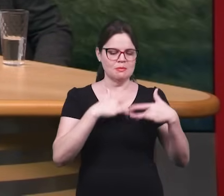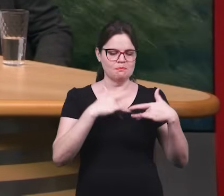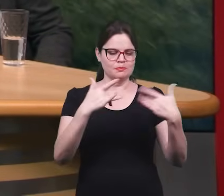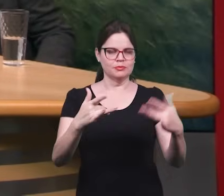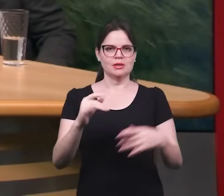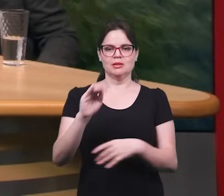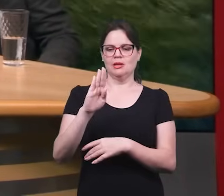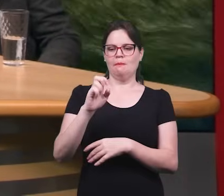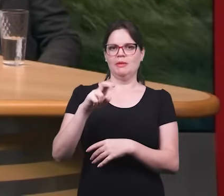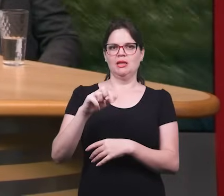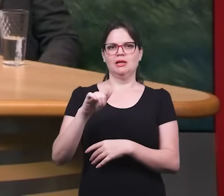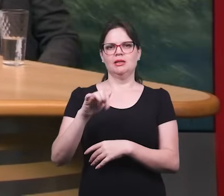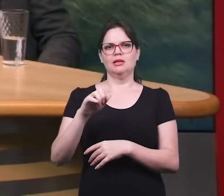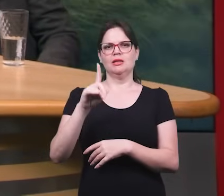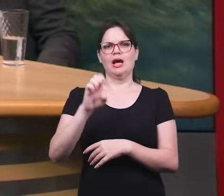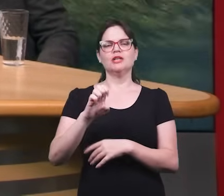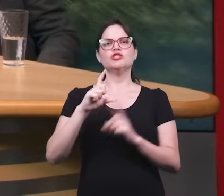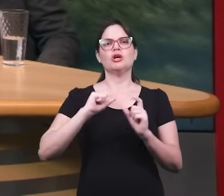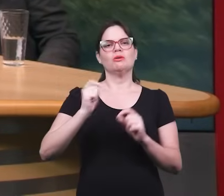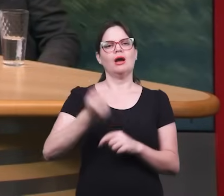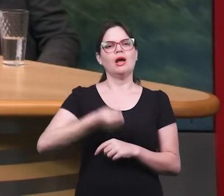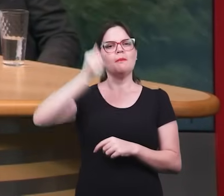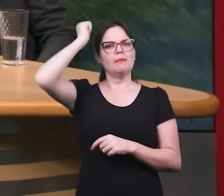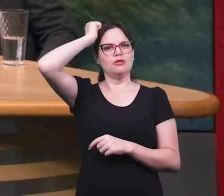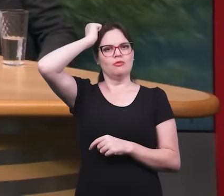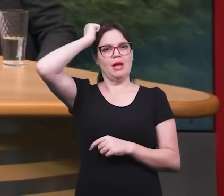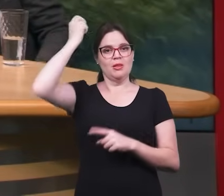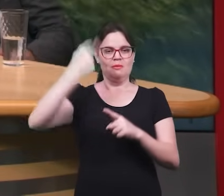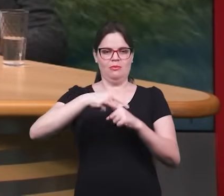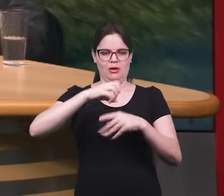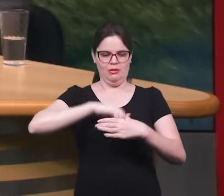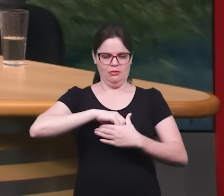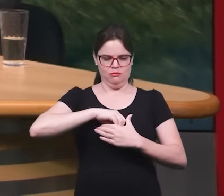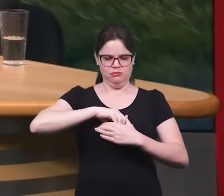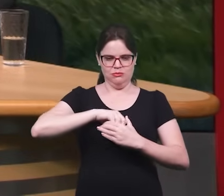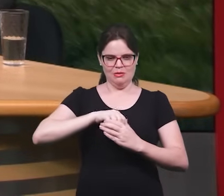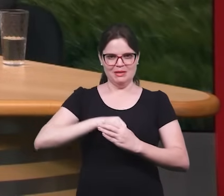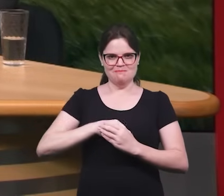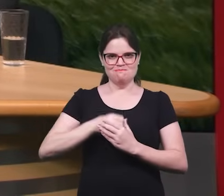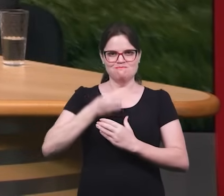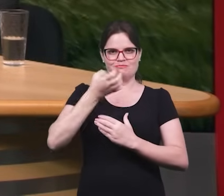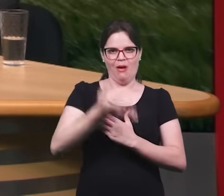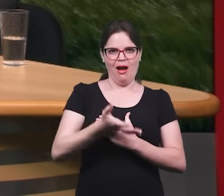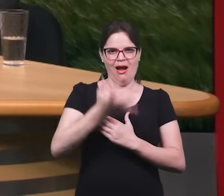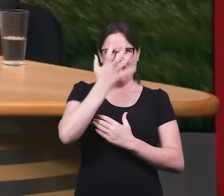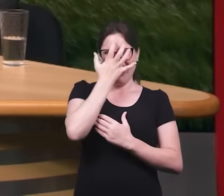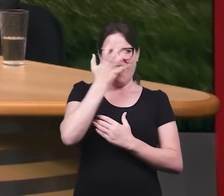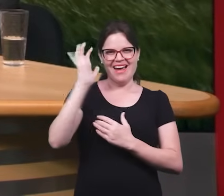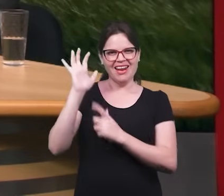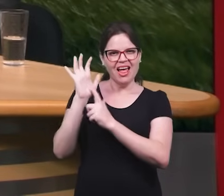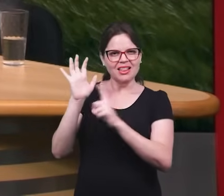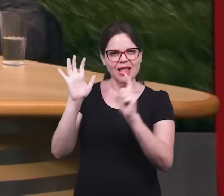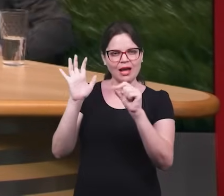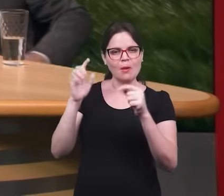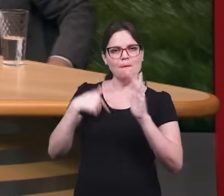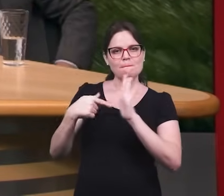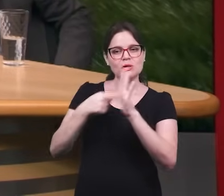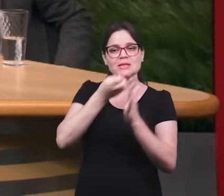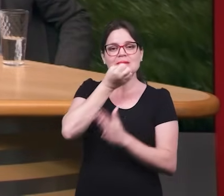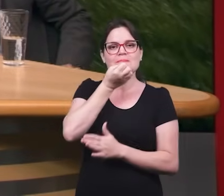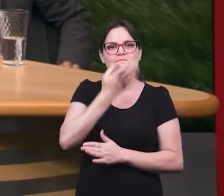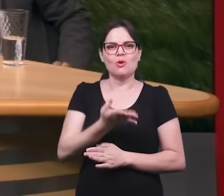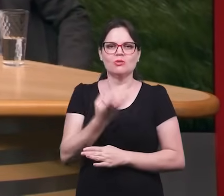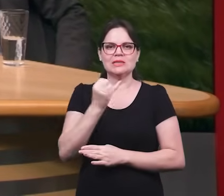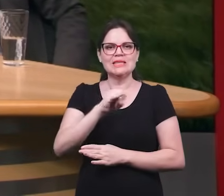benignidade que leva ao arrependimento o Deus bom o Deus bom é ele ele tem aí isso aí para nós daqu